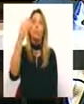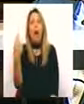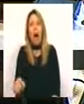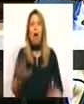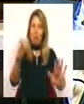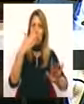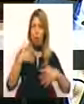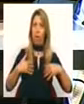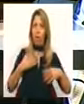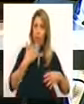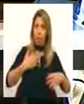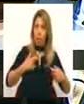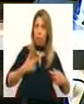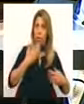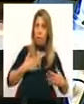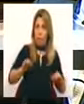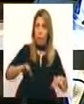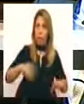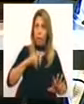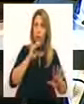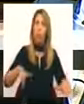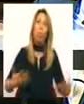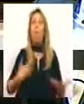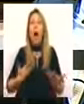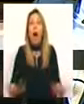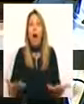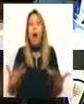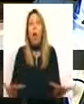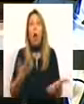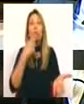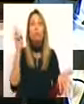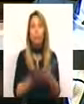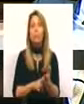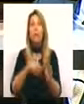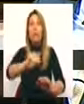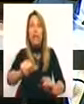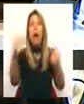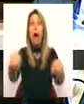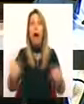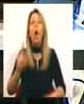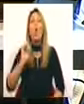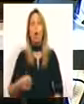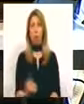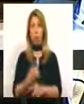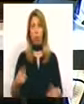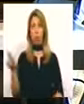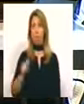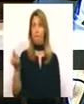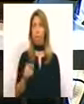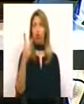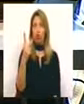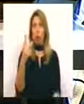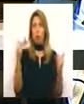perguntar, e o que é que de facto está no terreno? Eu pergunto, porquê que hoje, a menos de 2 meses da época de incêndios, os